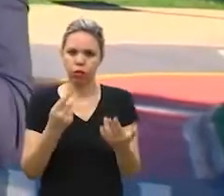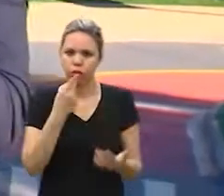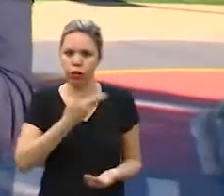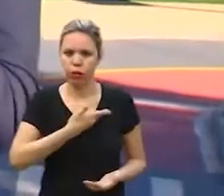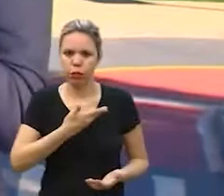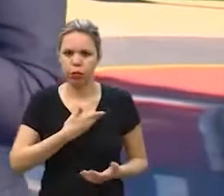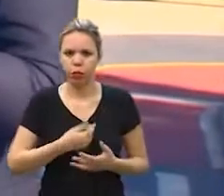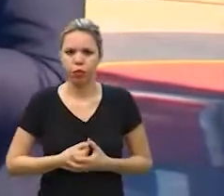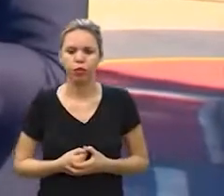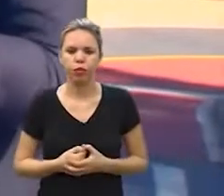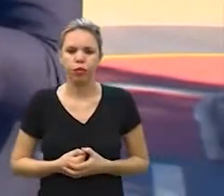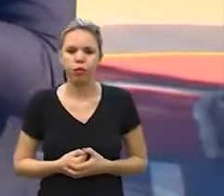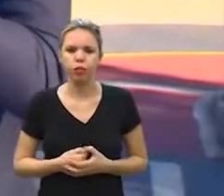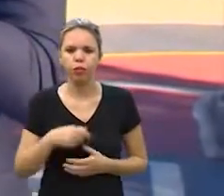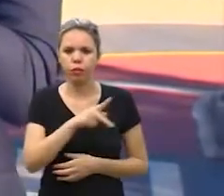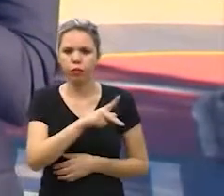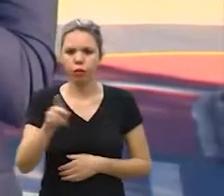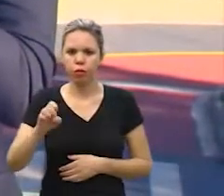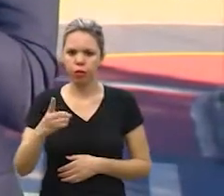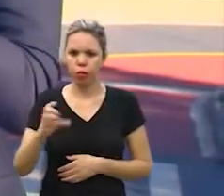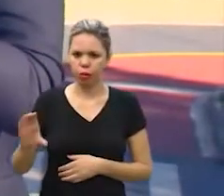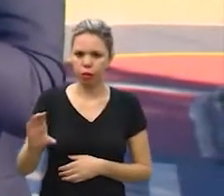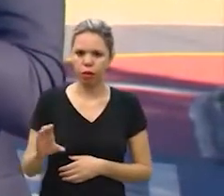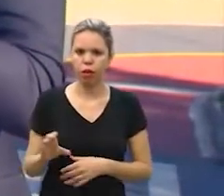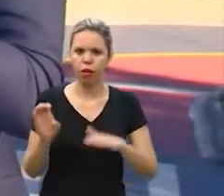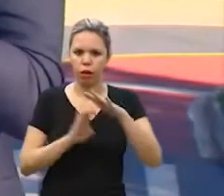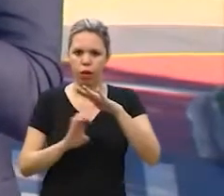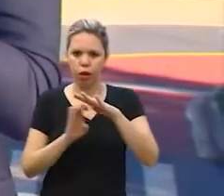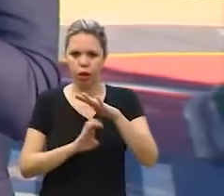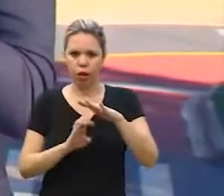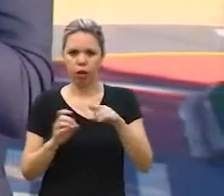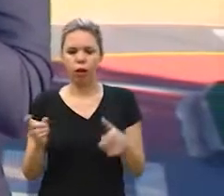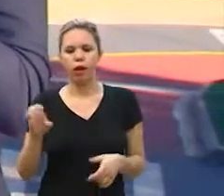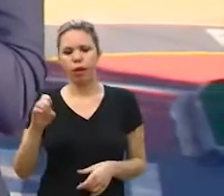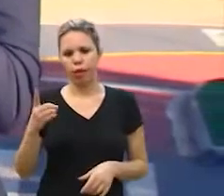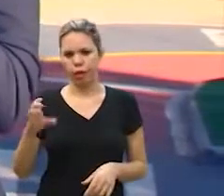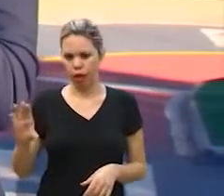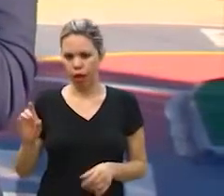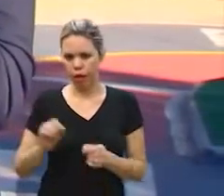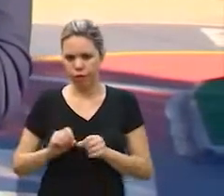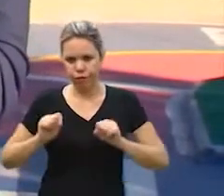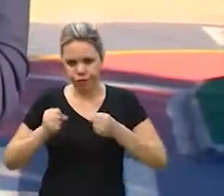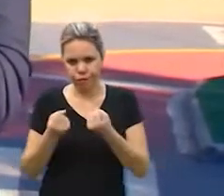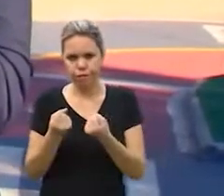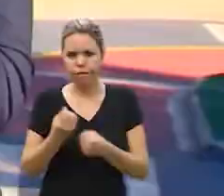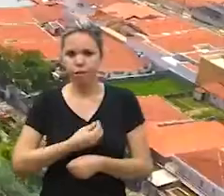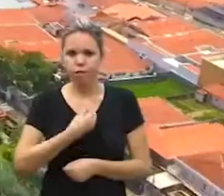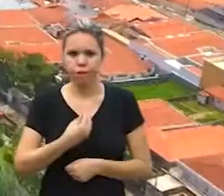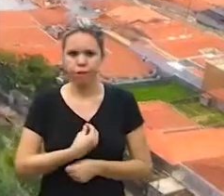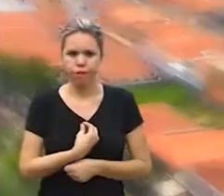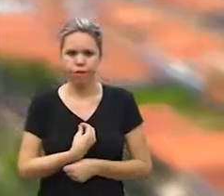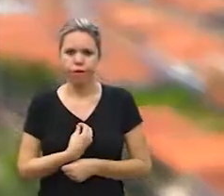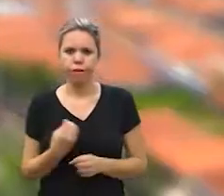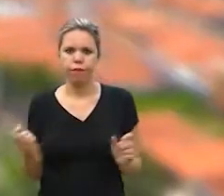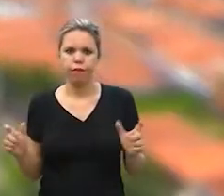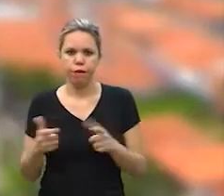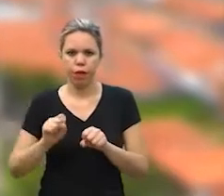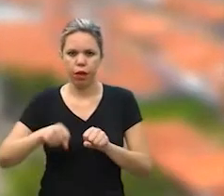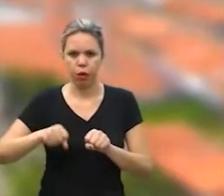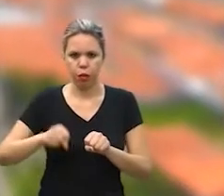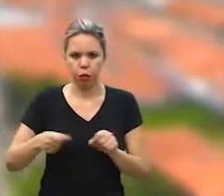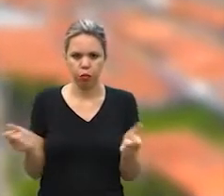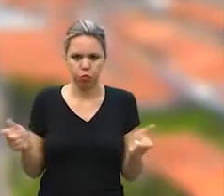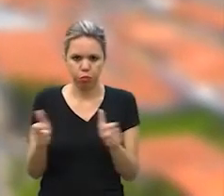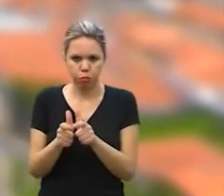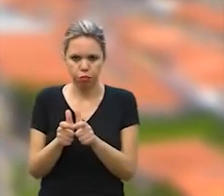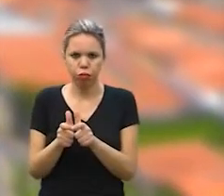como diz o meu amigo, meu colega, o presidente da INDEC, o Ayrton. A INDEC é a empresa em defesa da vida. Embora em queda, a